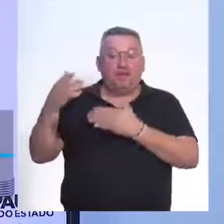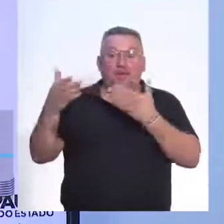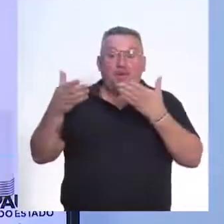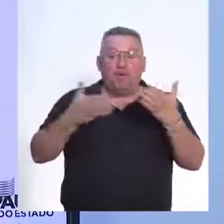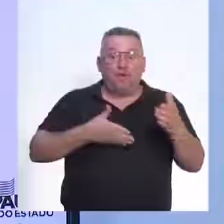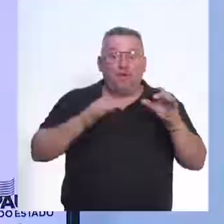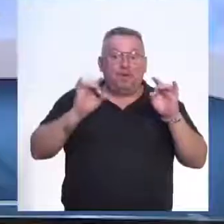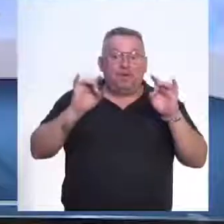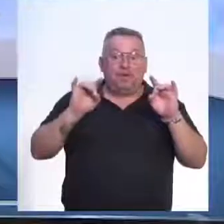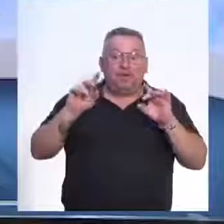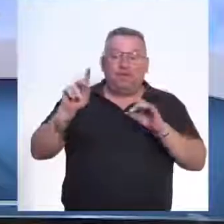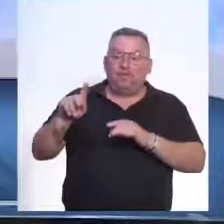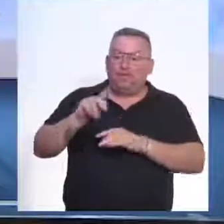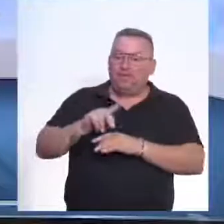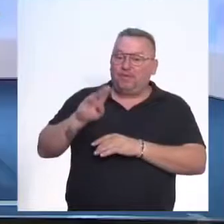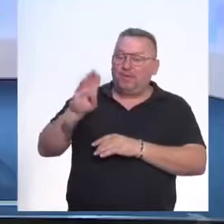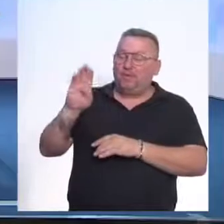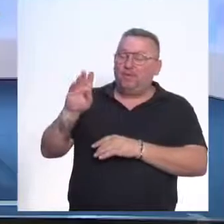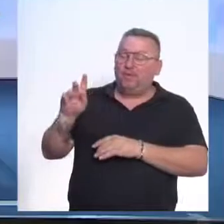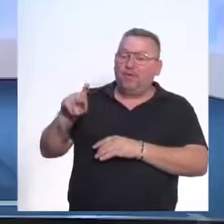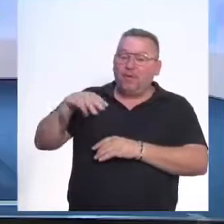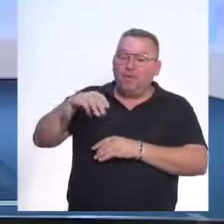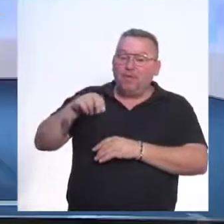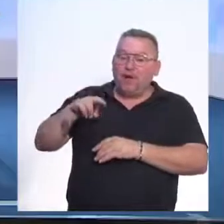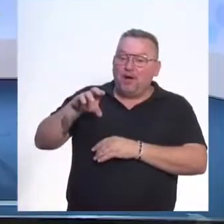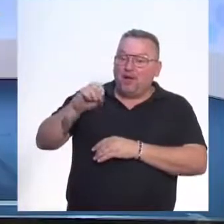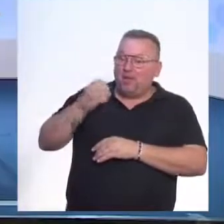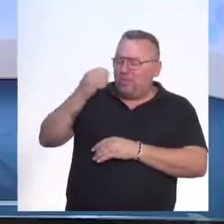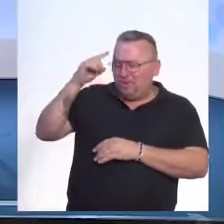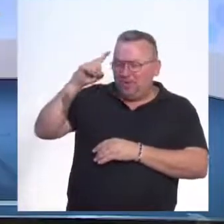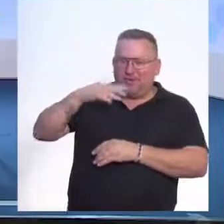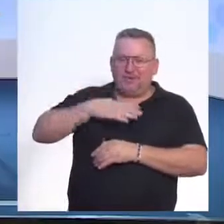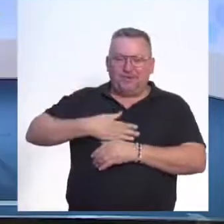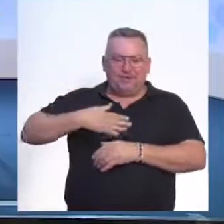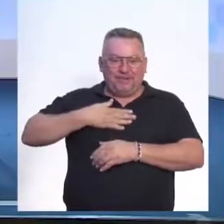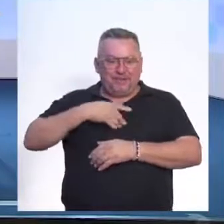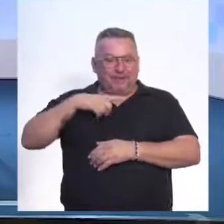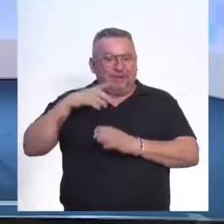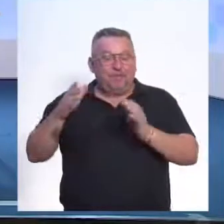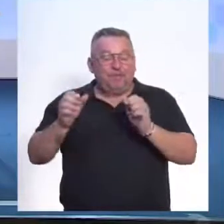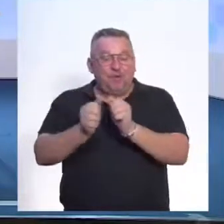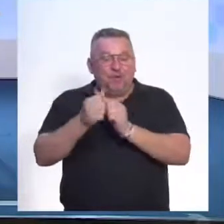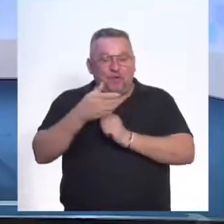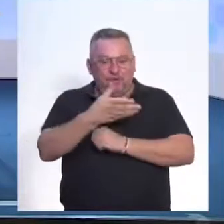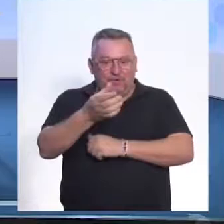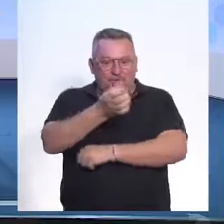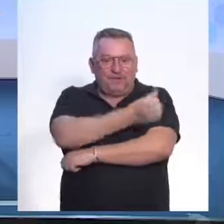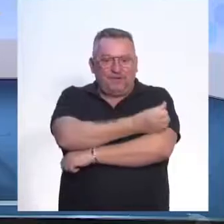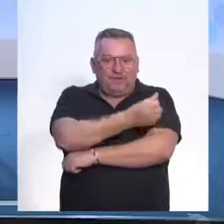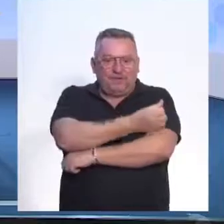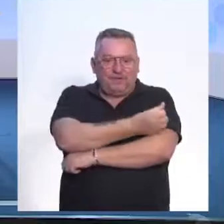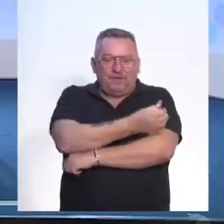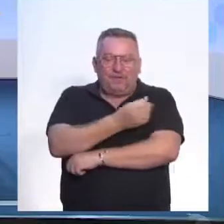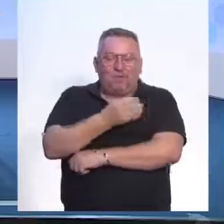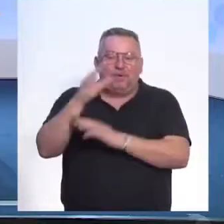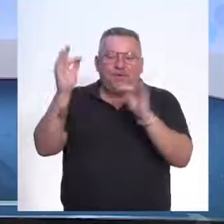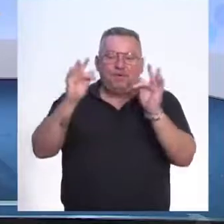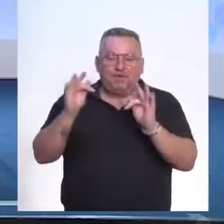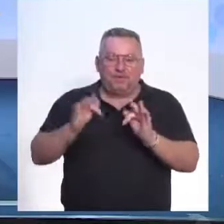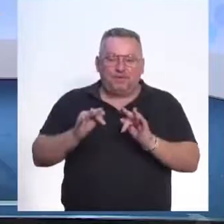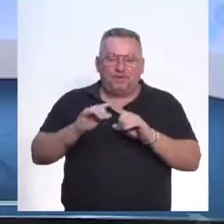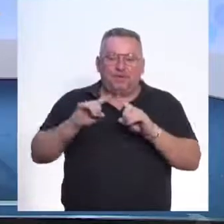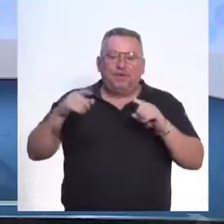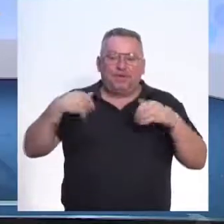muito especial. Bom dia, professor Mauro. Bom dia, professora Janaína. É um prazer estar aqui na aula da sexta série. Muito feliz.